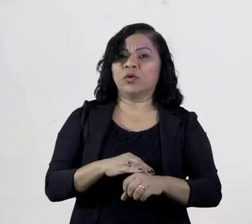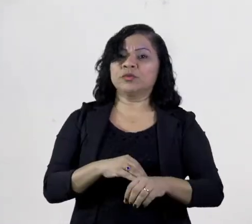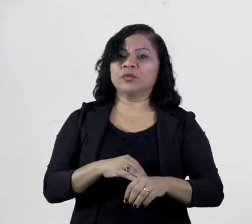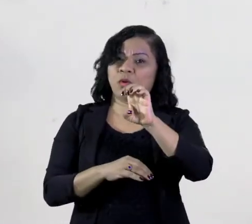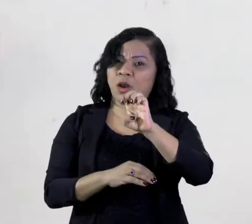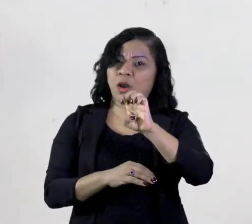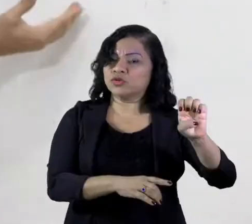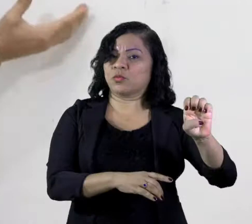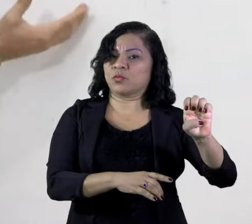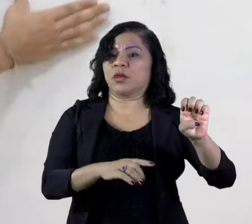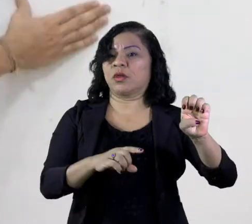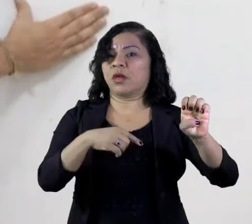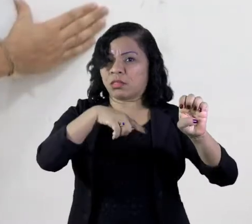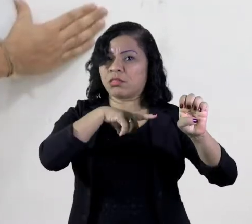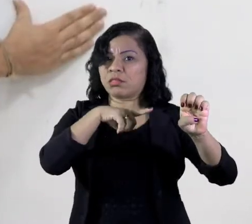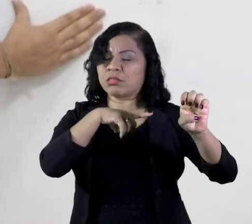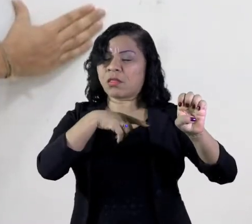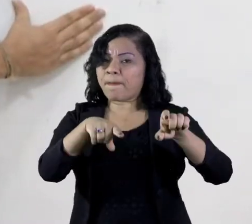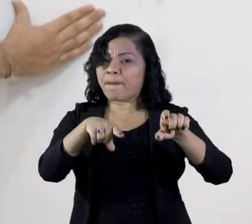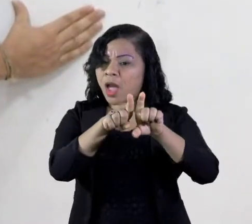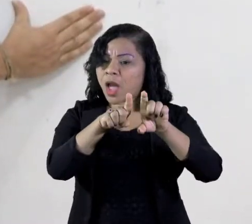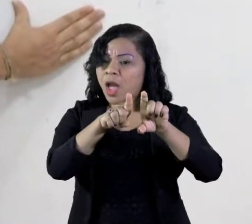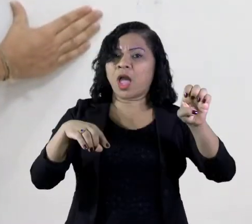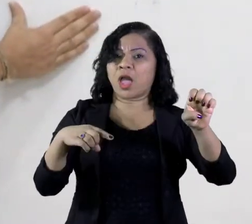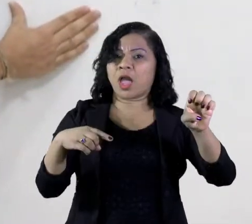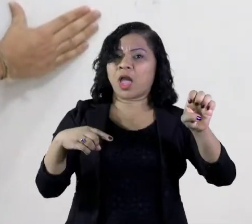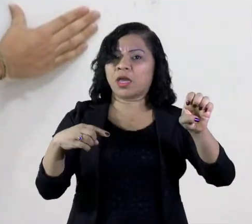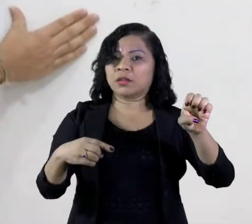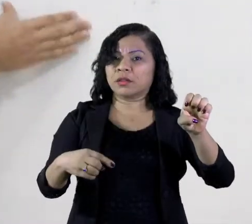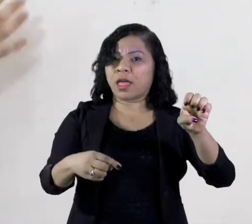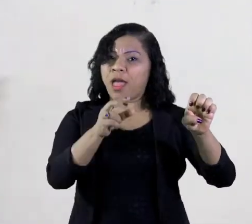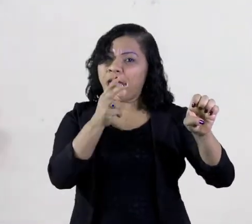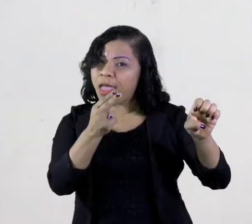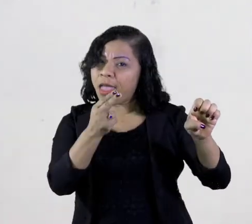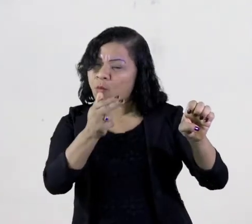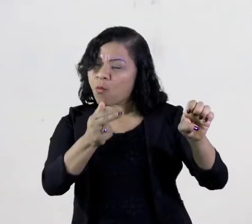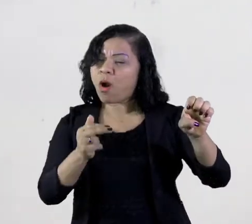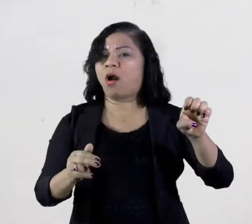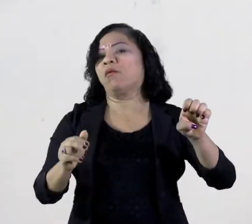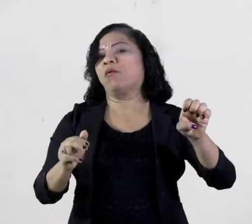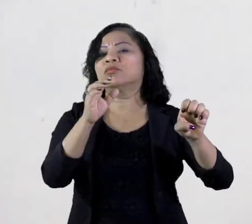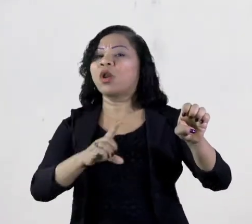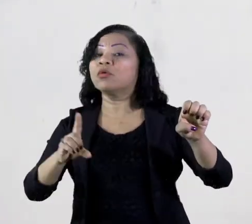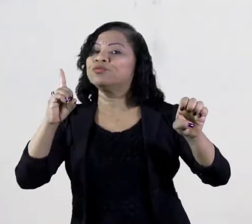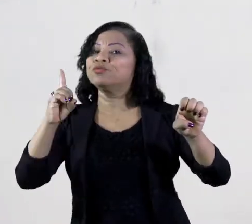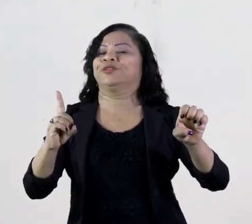sinal de igualdade, tem também do lado direito do sinal de igualdade, relação de igualdade.